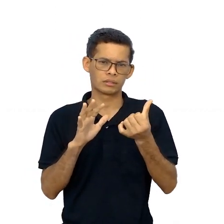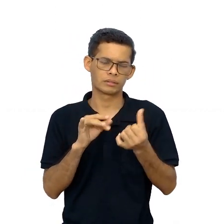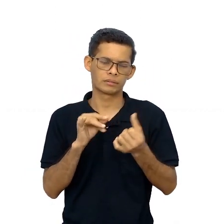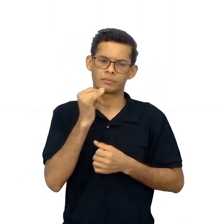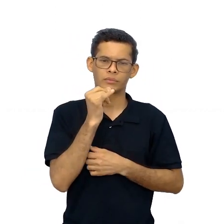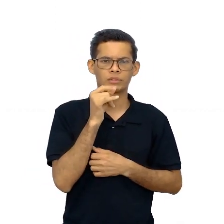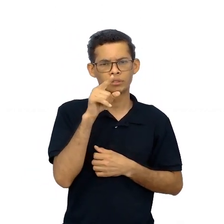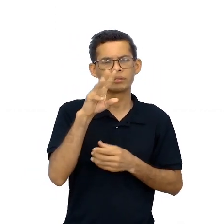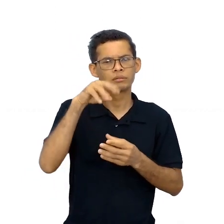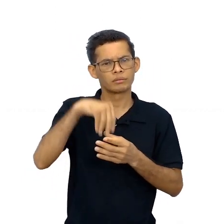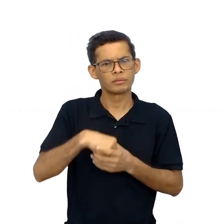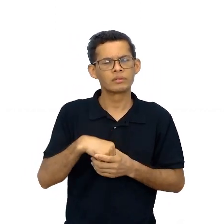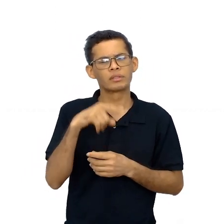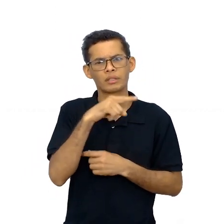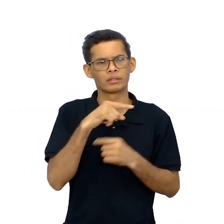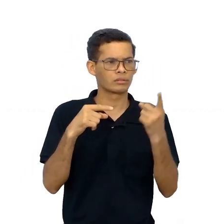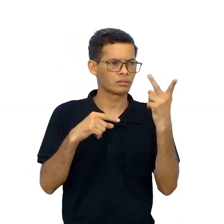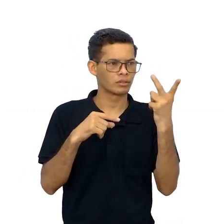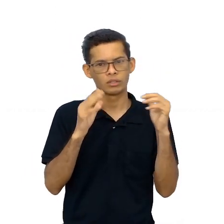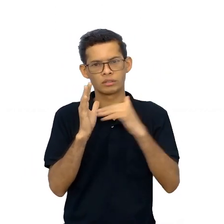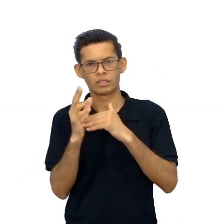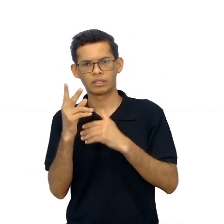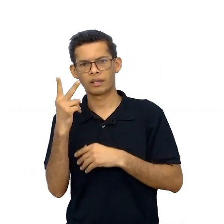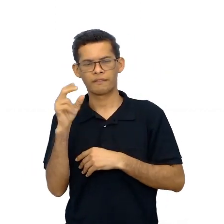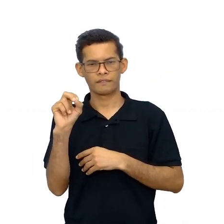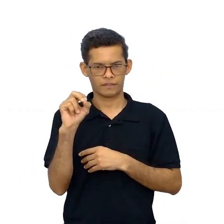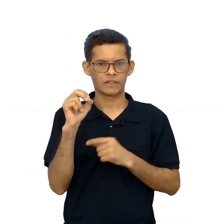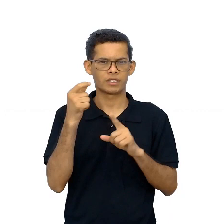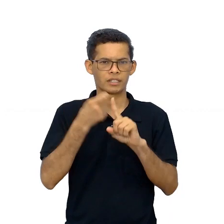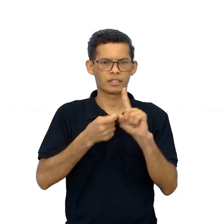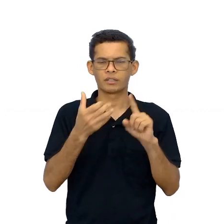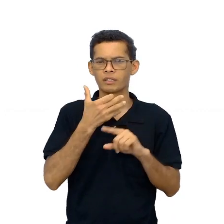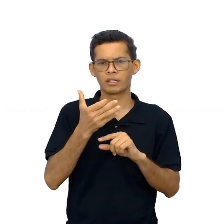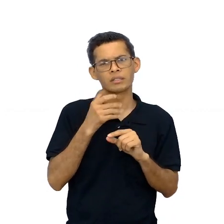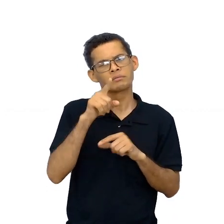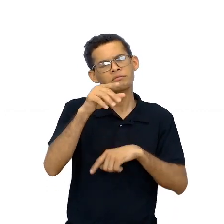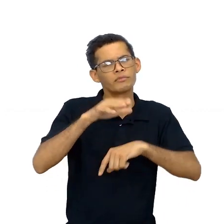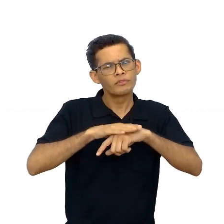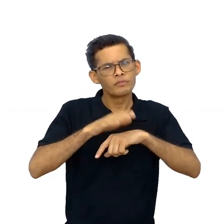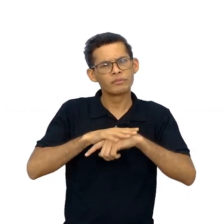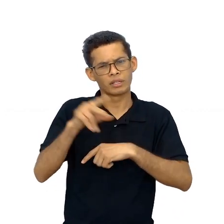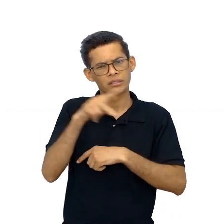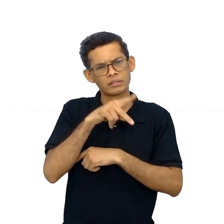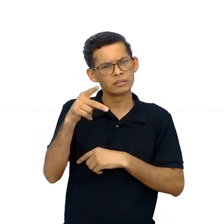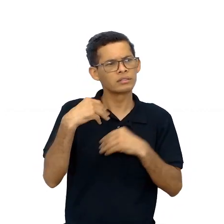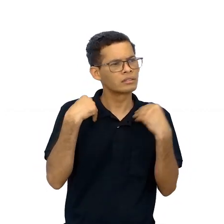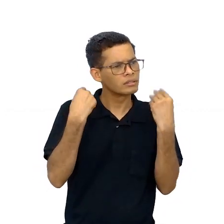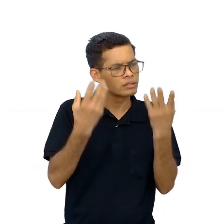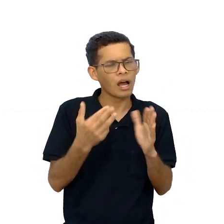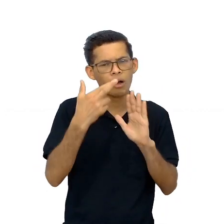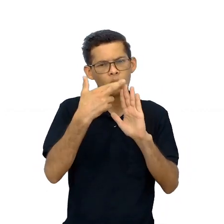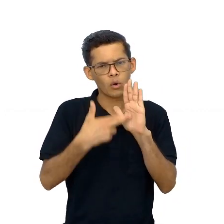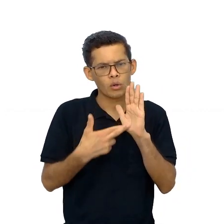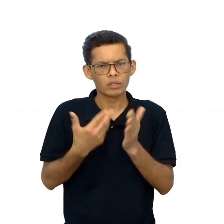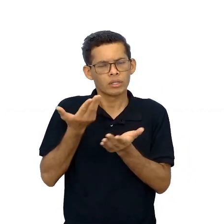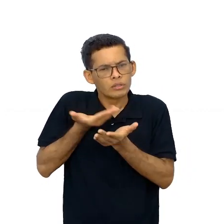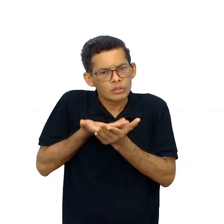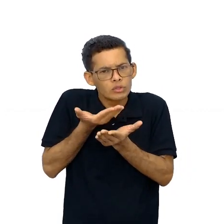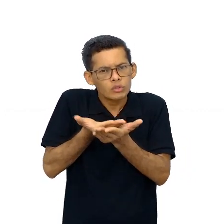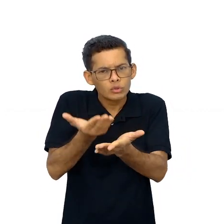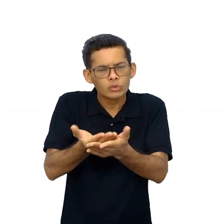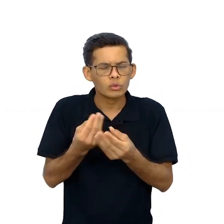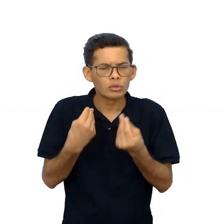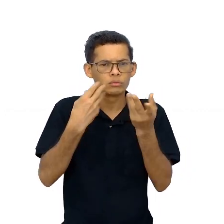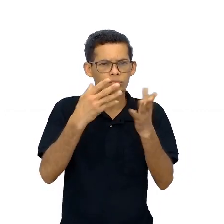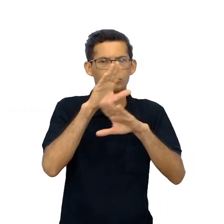a 20, né? Mas, nesses dias, façam um roteiro para esse estudante levar para casa, para que ele estude.